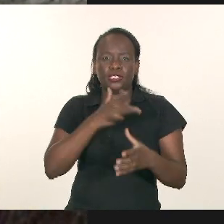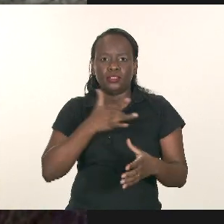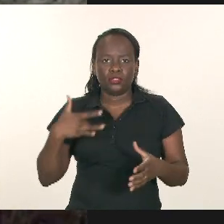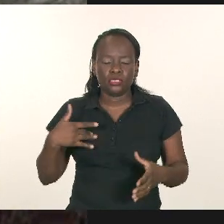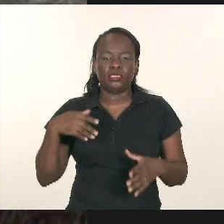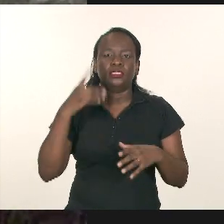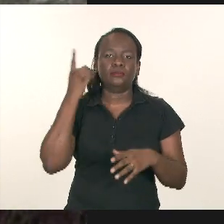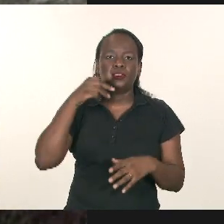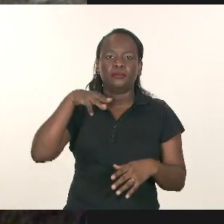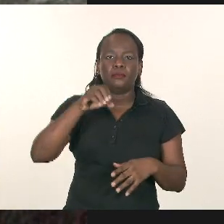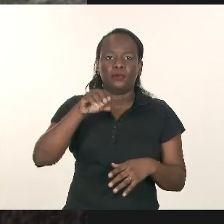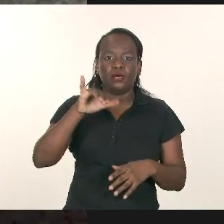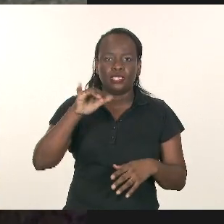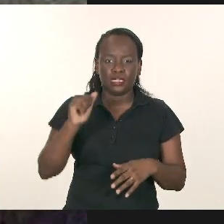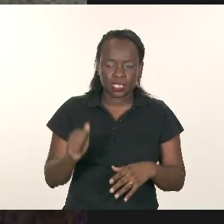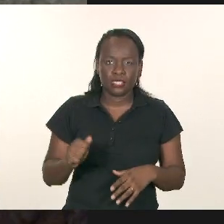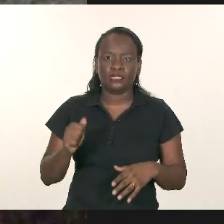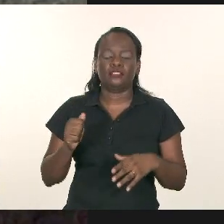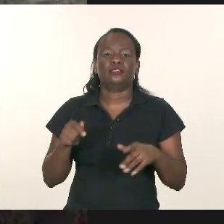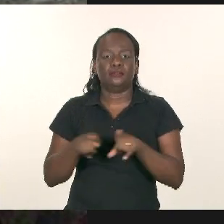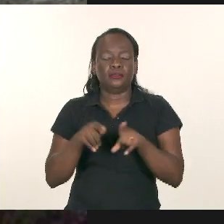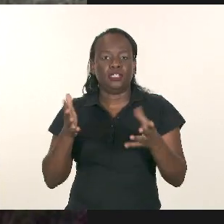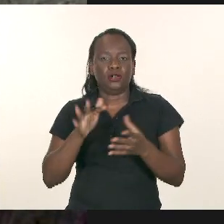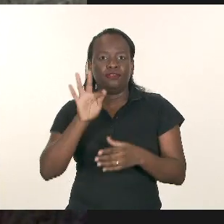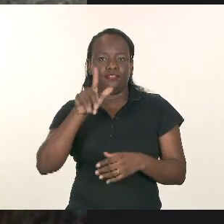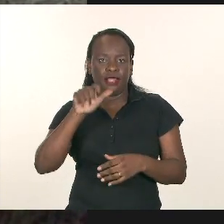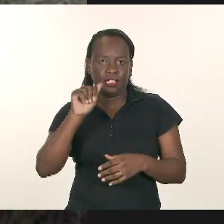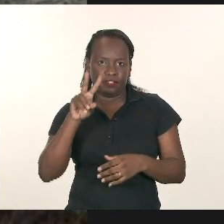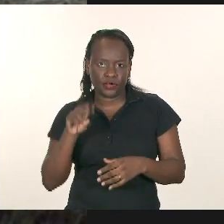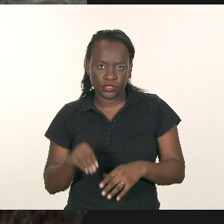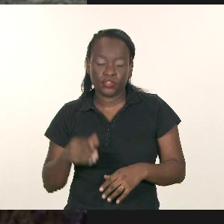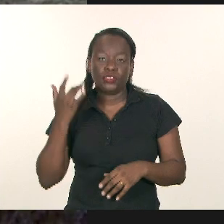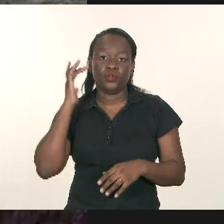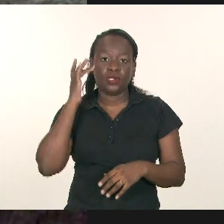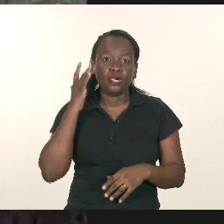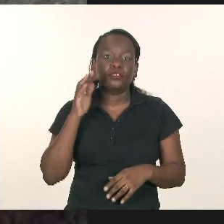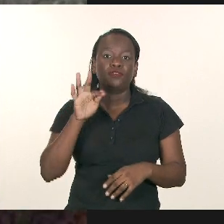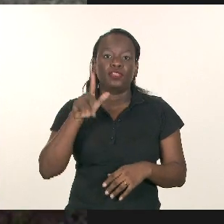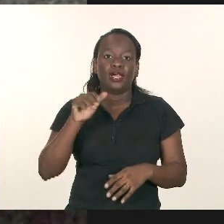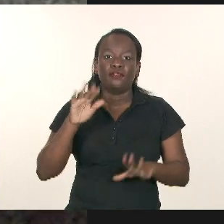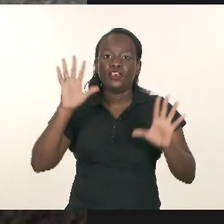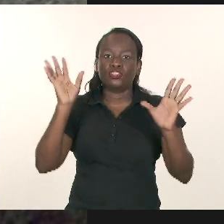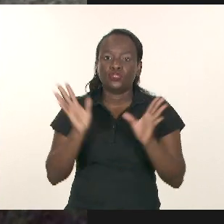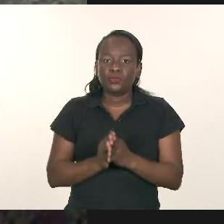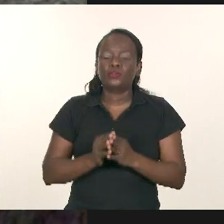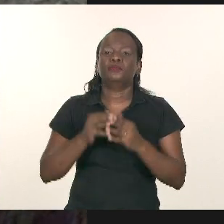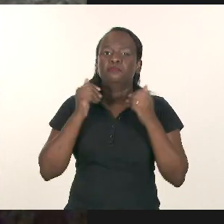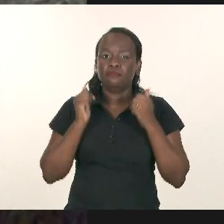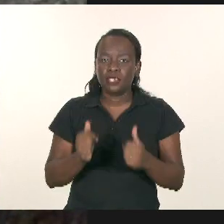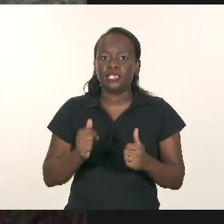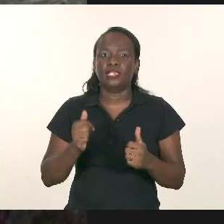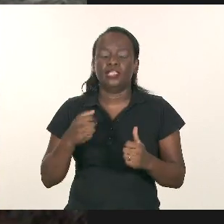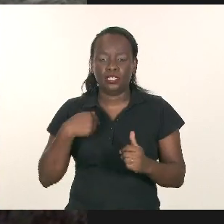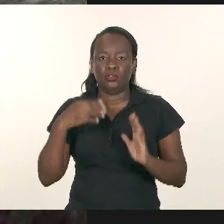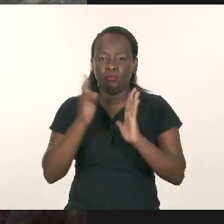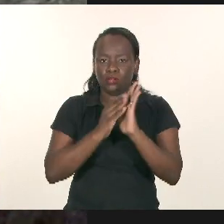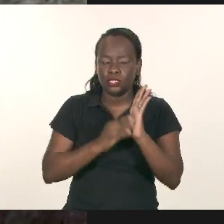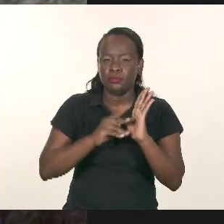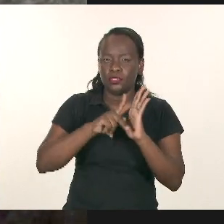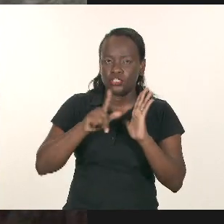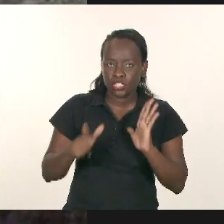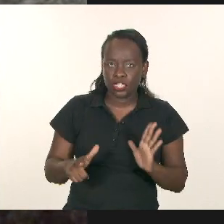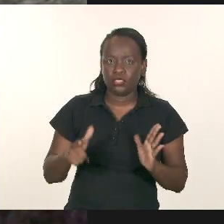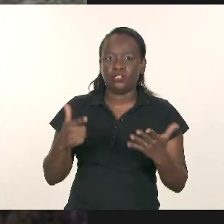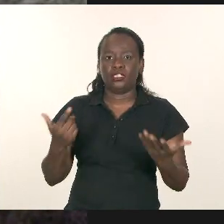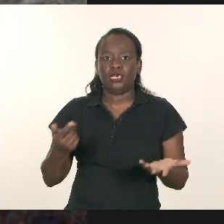deputada Mônica, que deu parecer agora, e o Flávio Serafini. Eu acho que o Flávio resumiu muito o espírito de que eu coloquei nesse projeto,